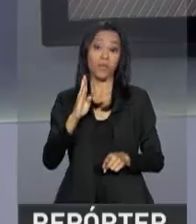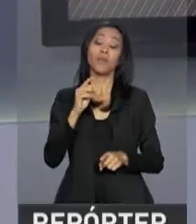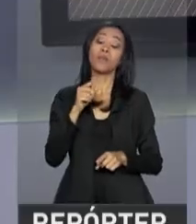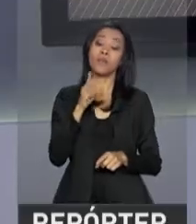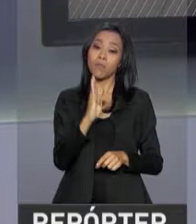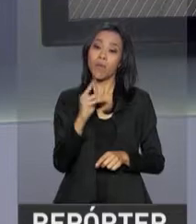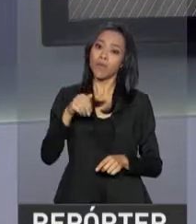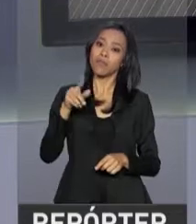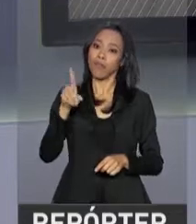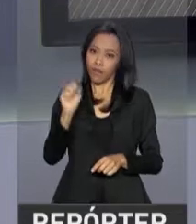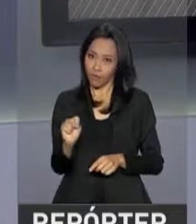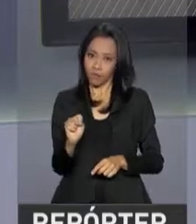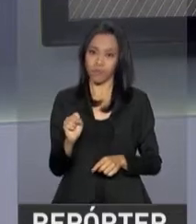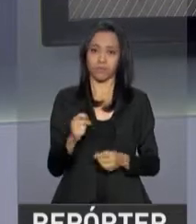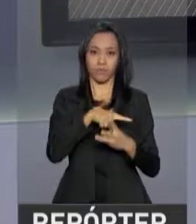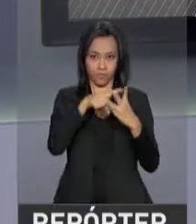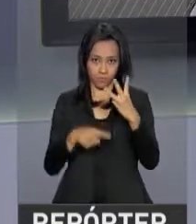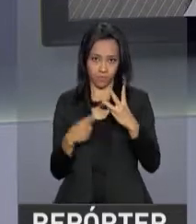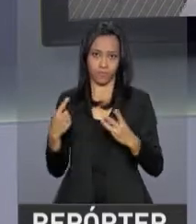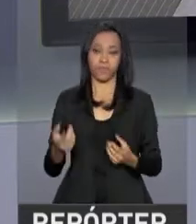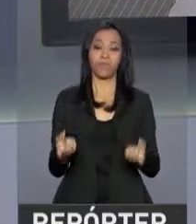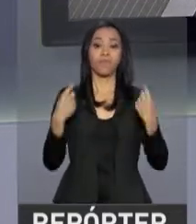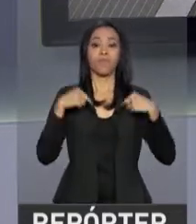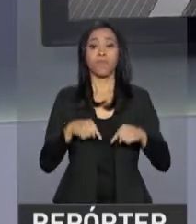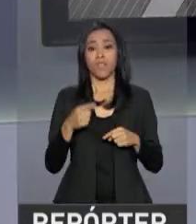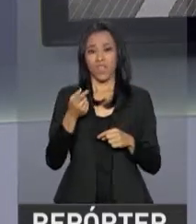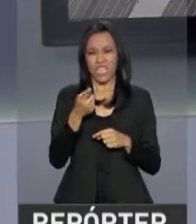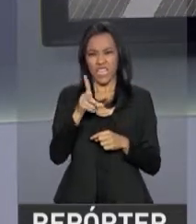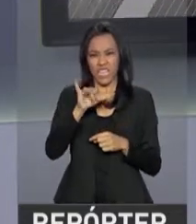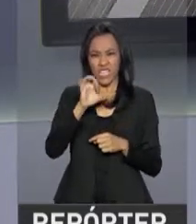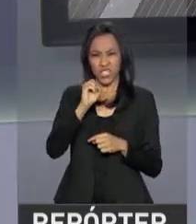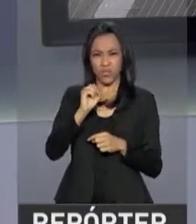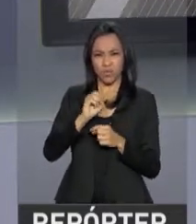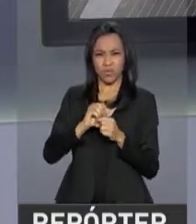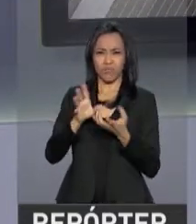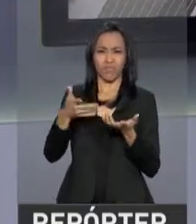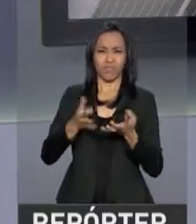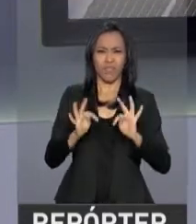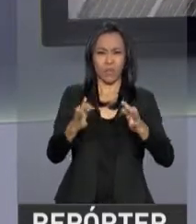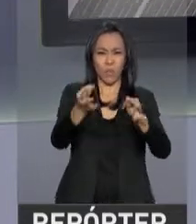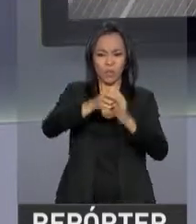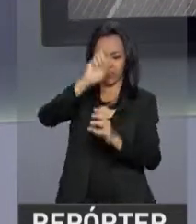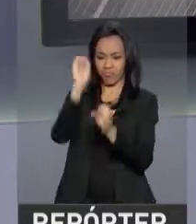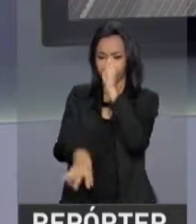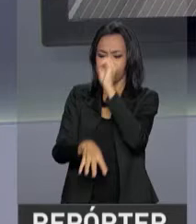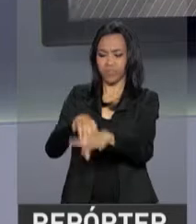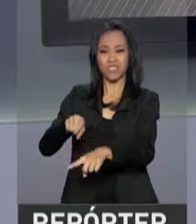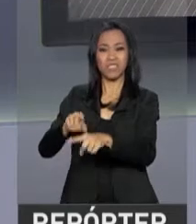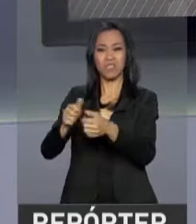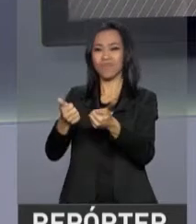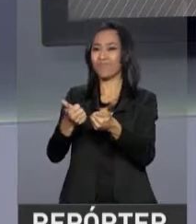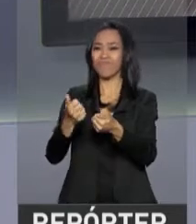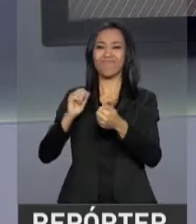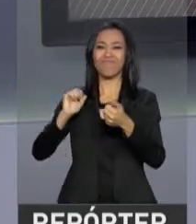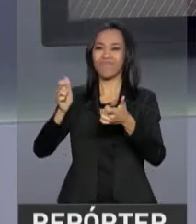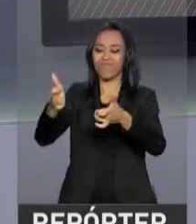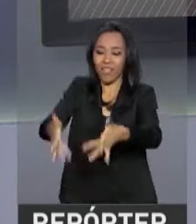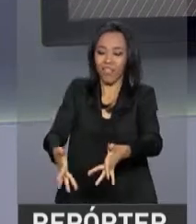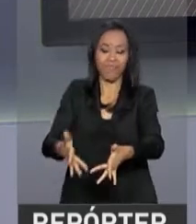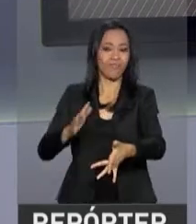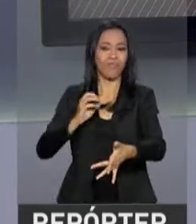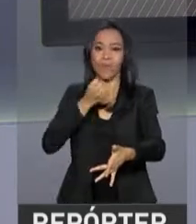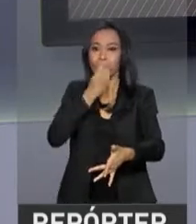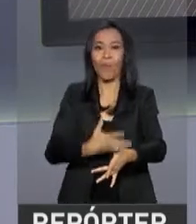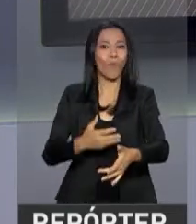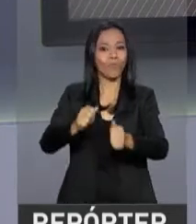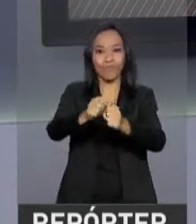o descarte responsável do lixo eletrônico traz riscos para o meio ambiente ea reutilização desse material é